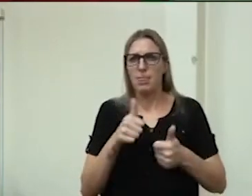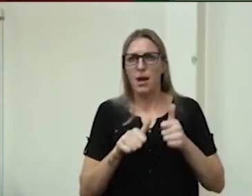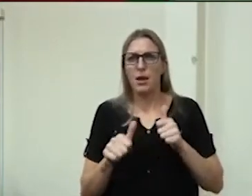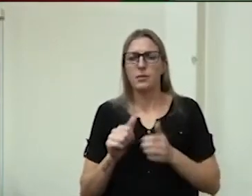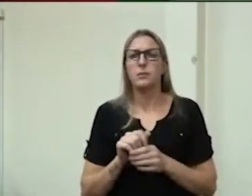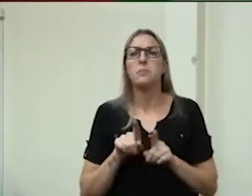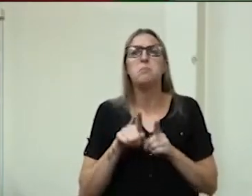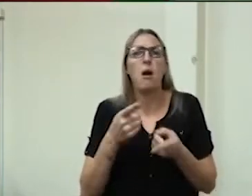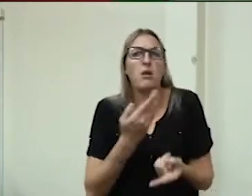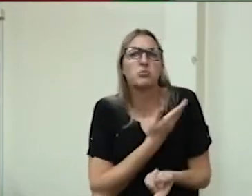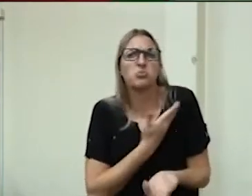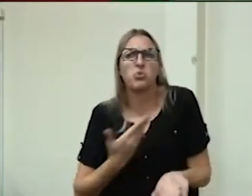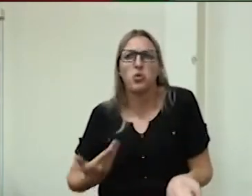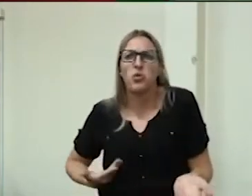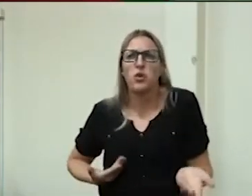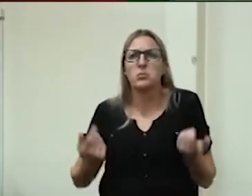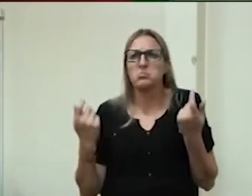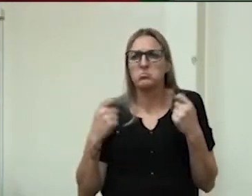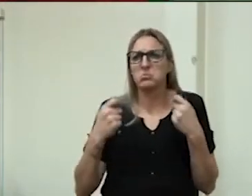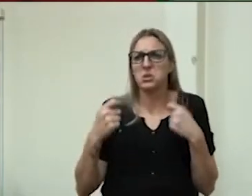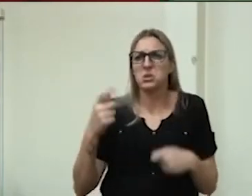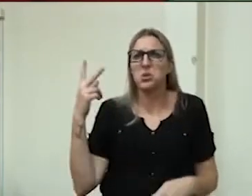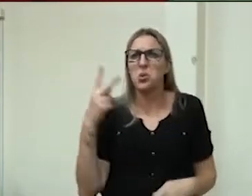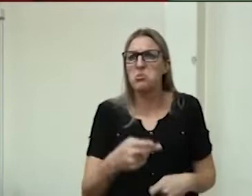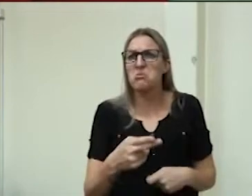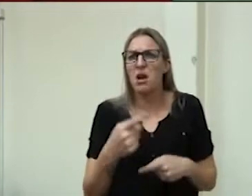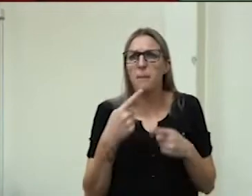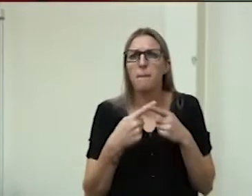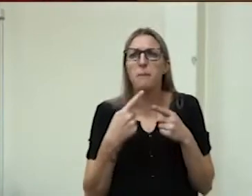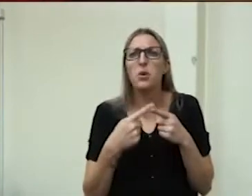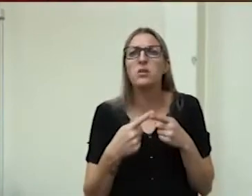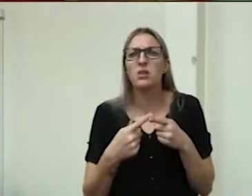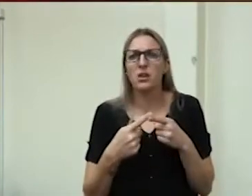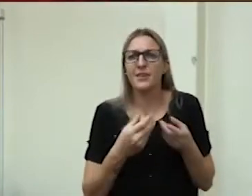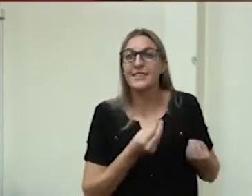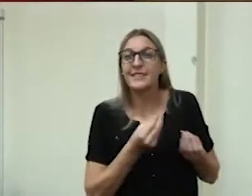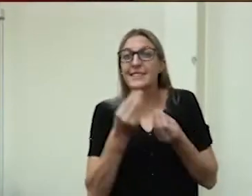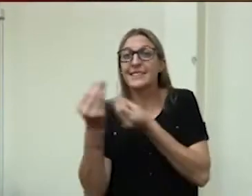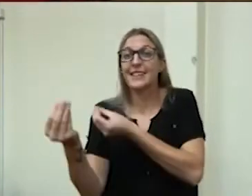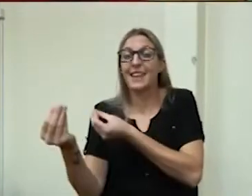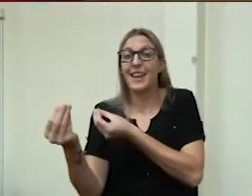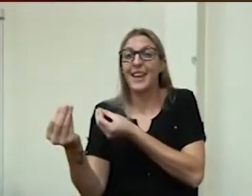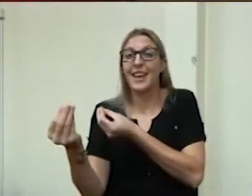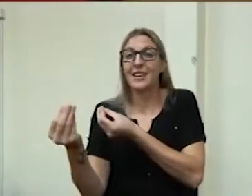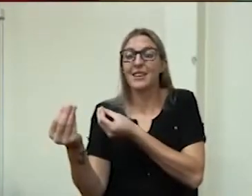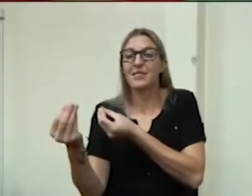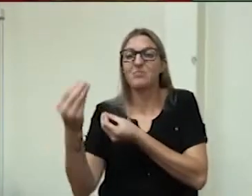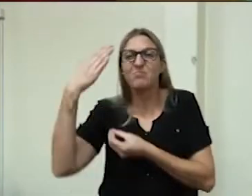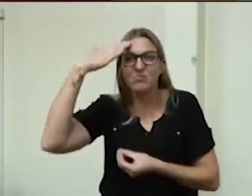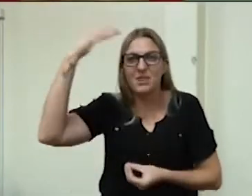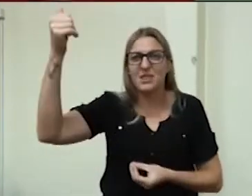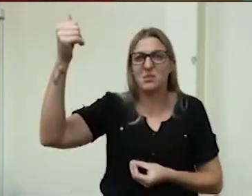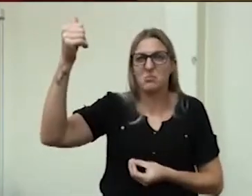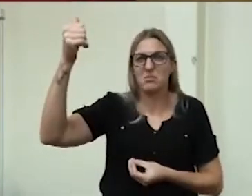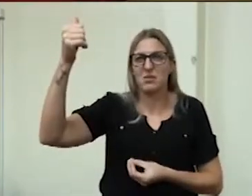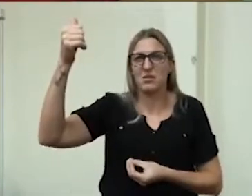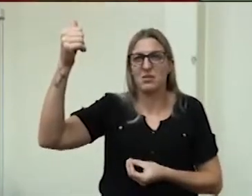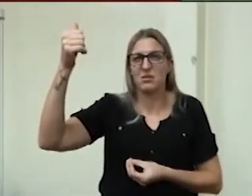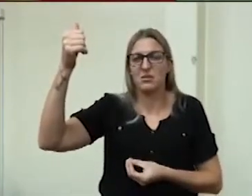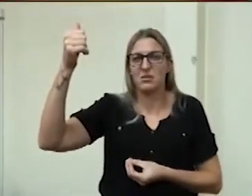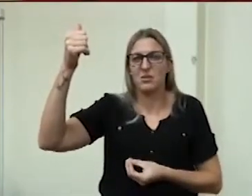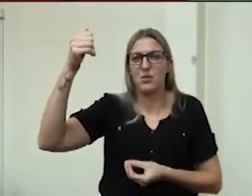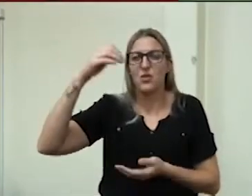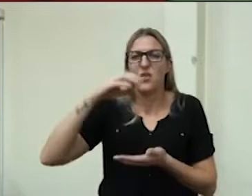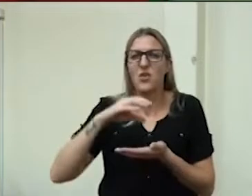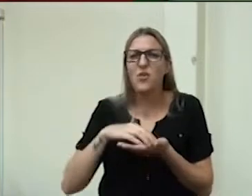Mas o governo precisa cortar. E sabe por quê? Porque ele entrega a preço de banana as principais fontes de